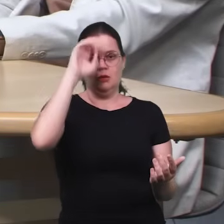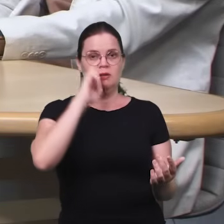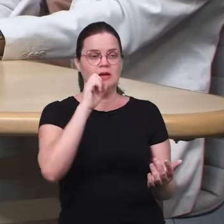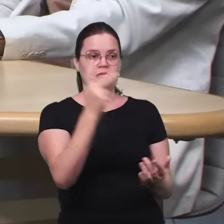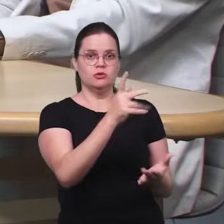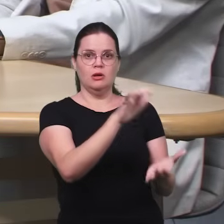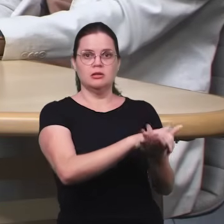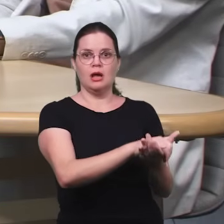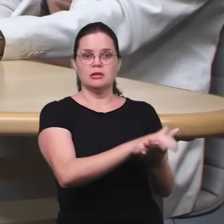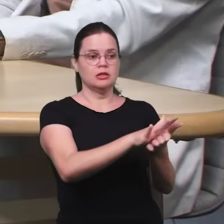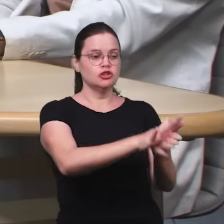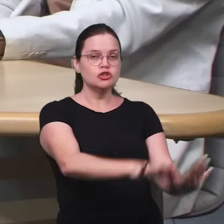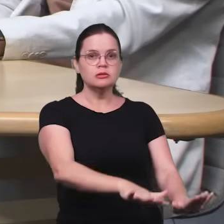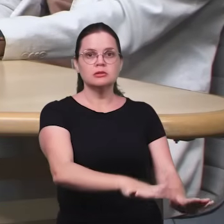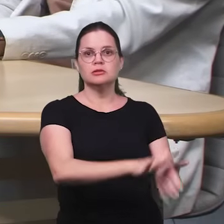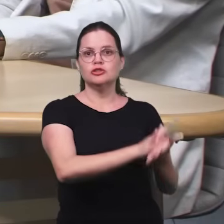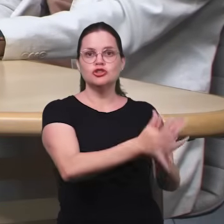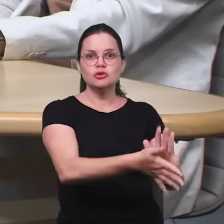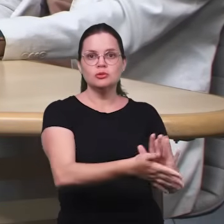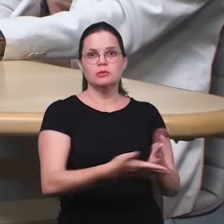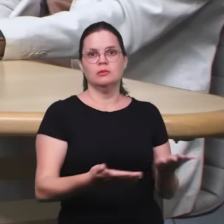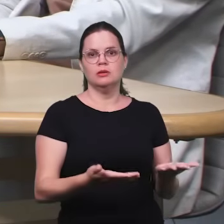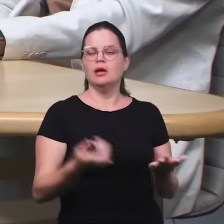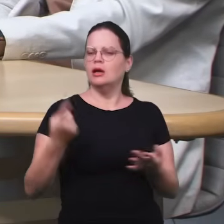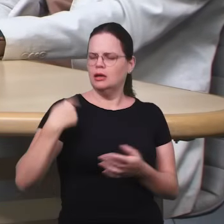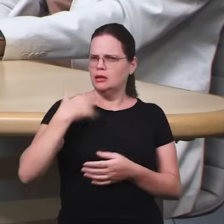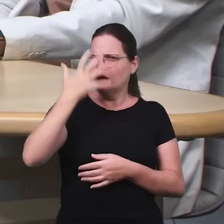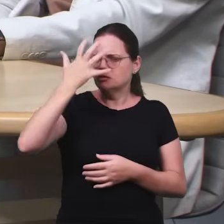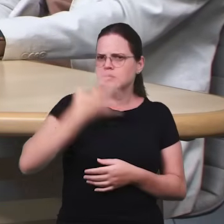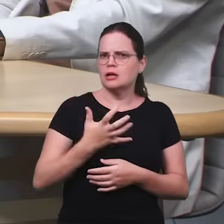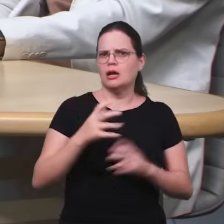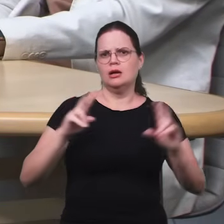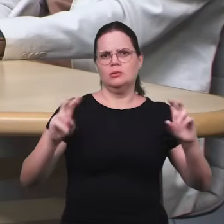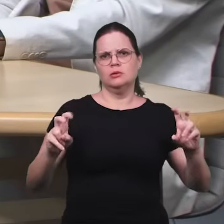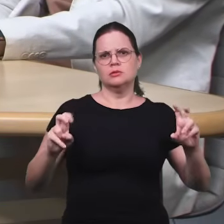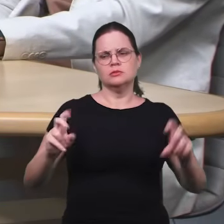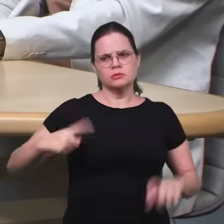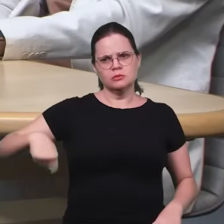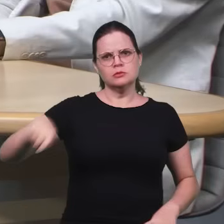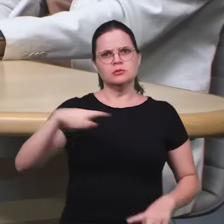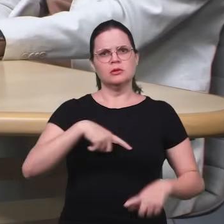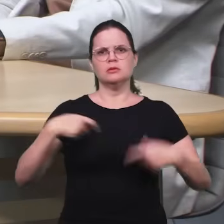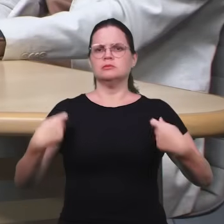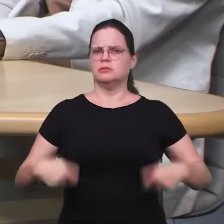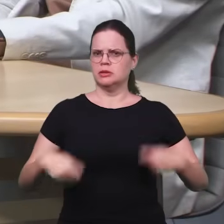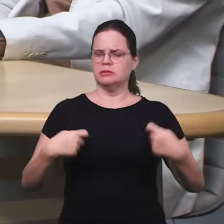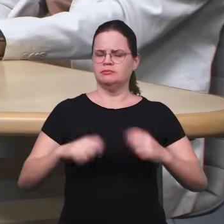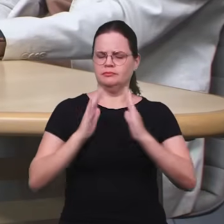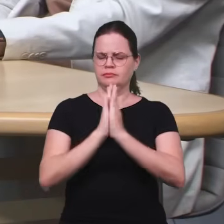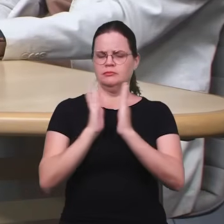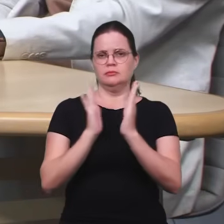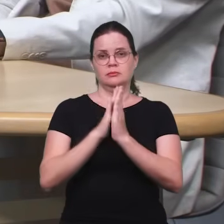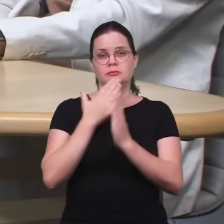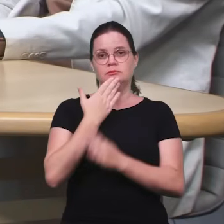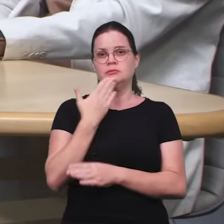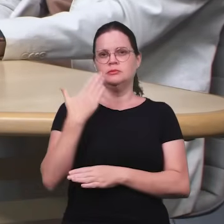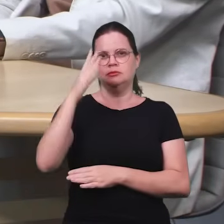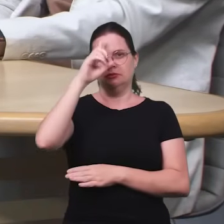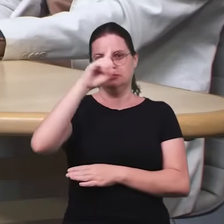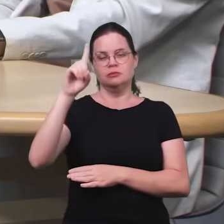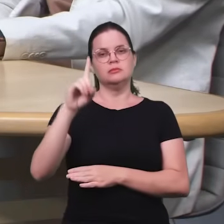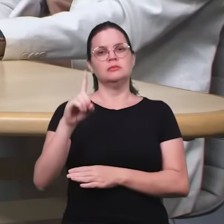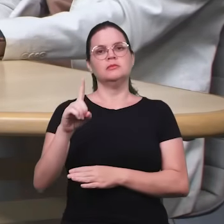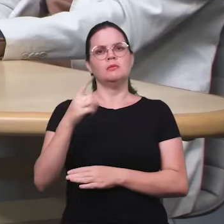nós observamos como é um assunto sério, que nós devemos nos debruçar, orar por isso, É verdade.